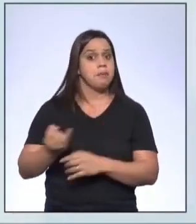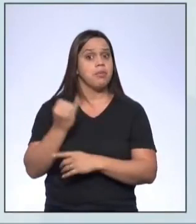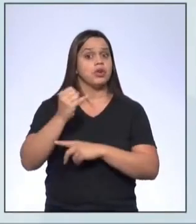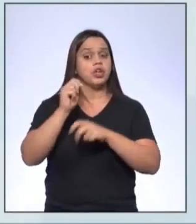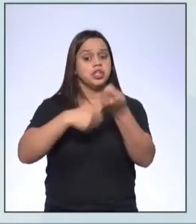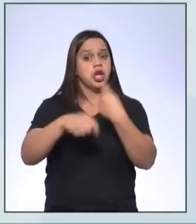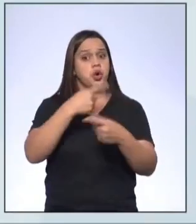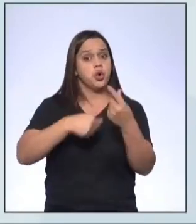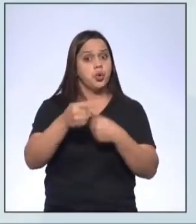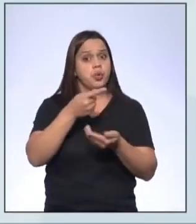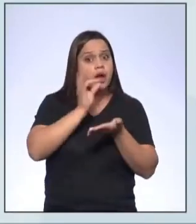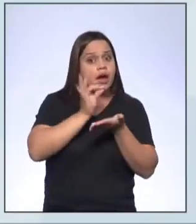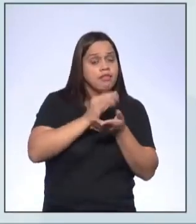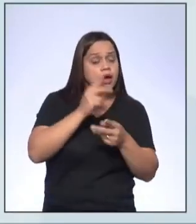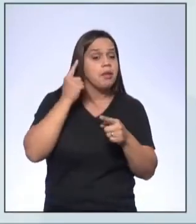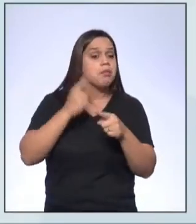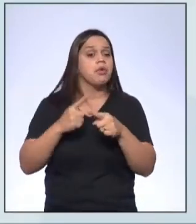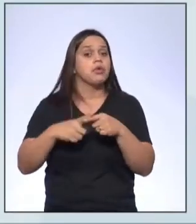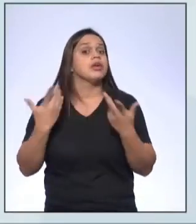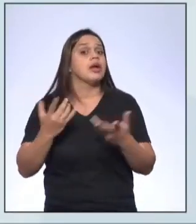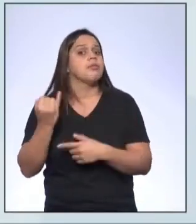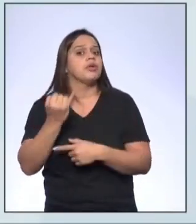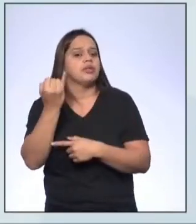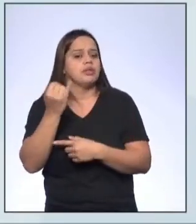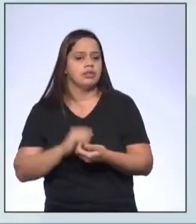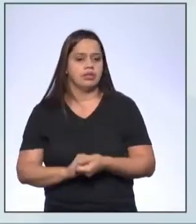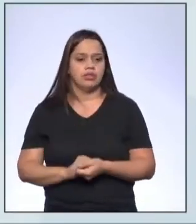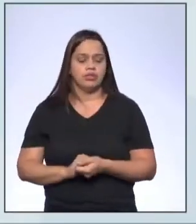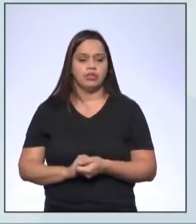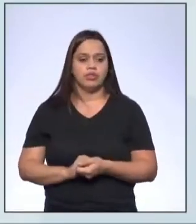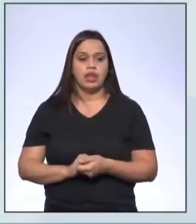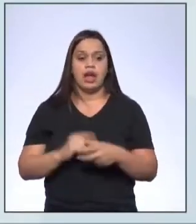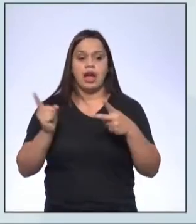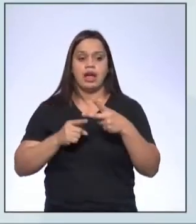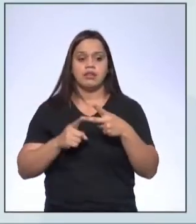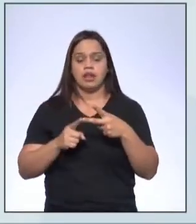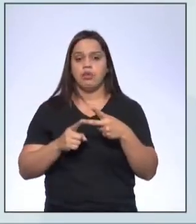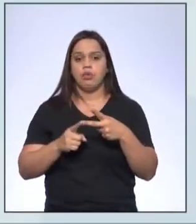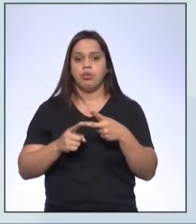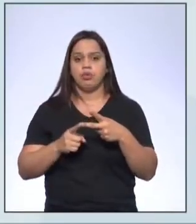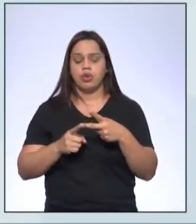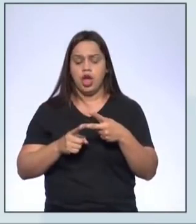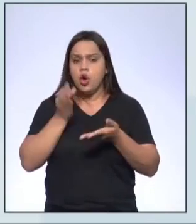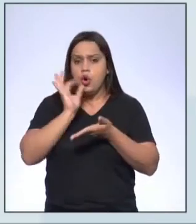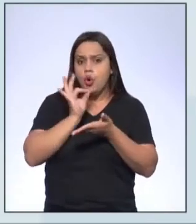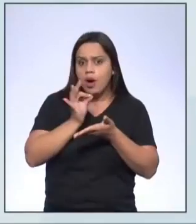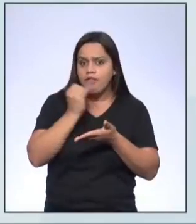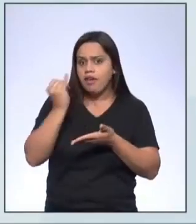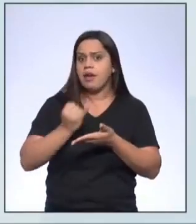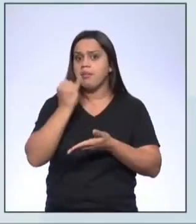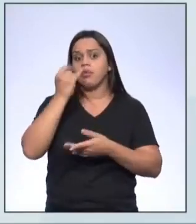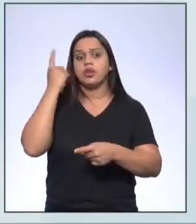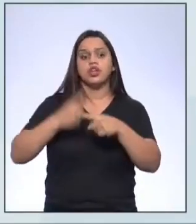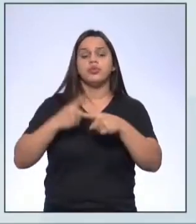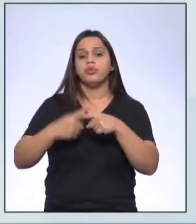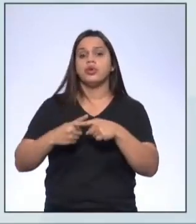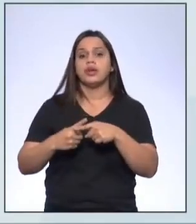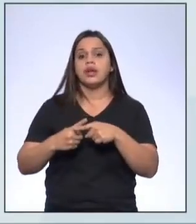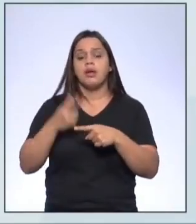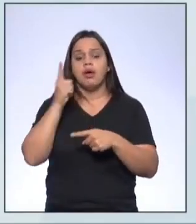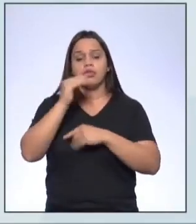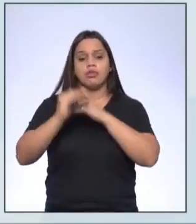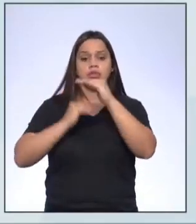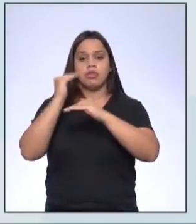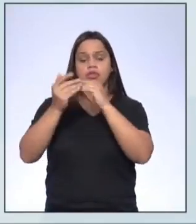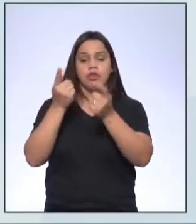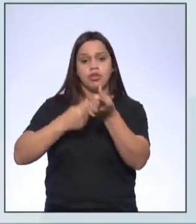economia cafeeira. Tá? E a segunda é qual a importância do café para o desenvolvimento territorial e econômico